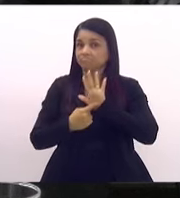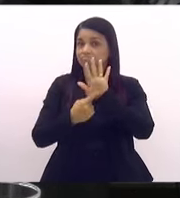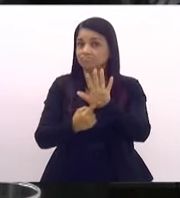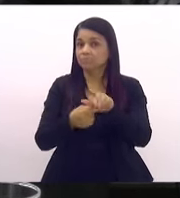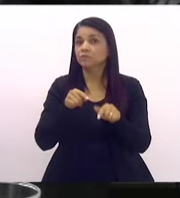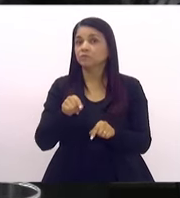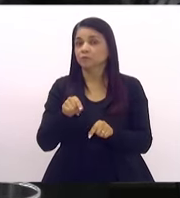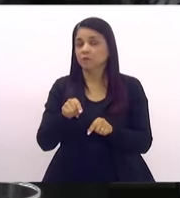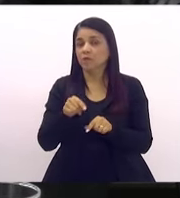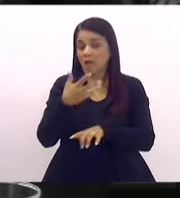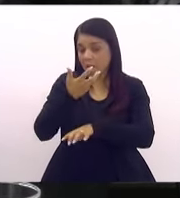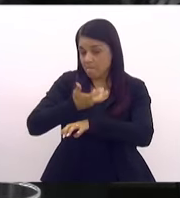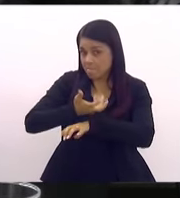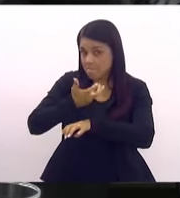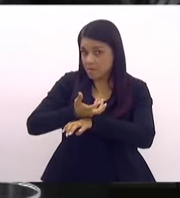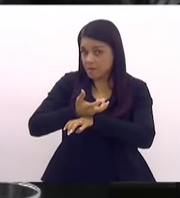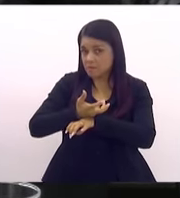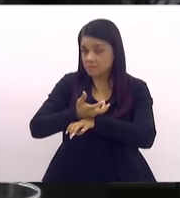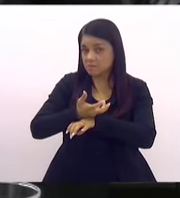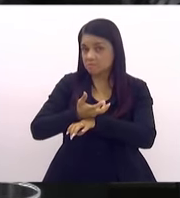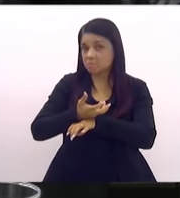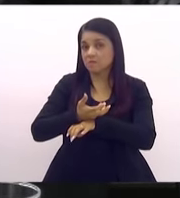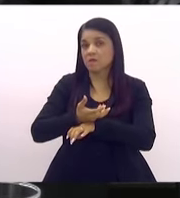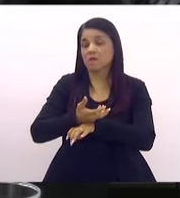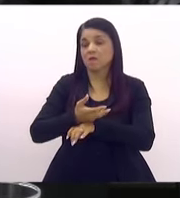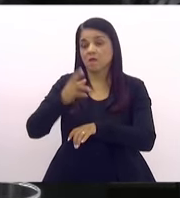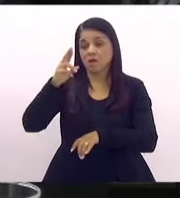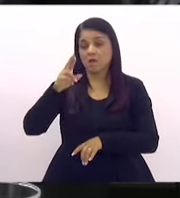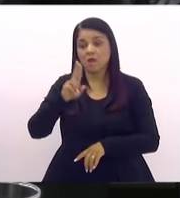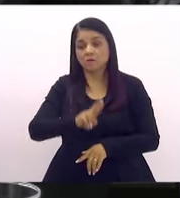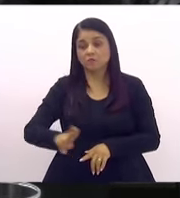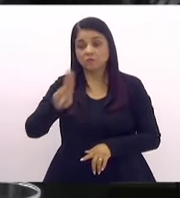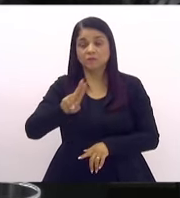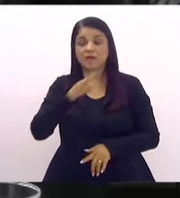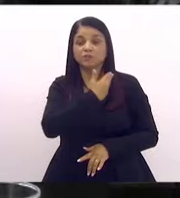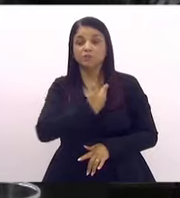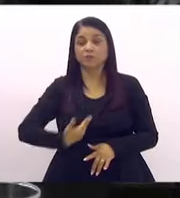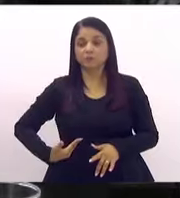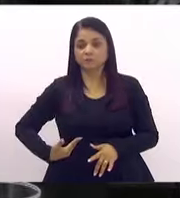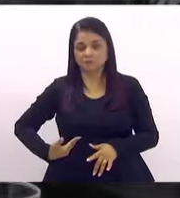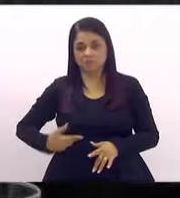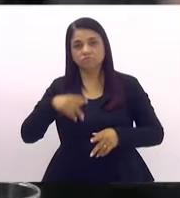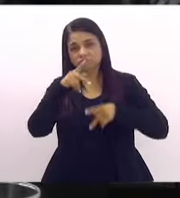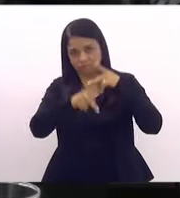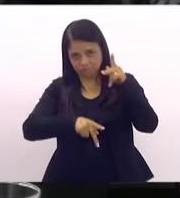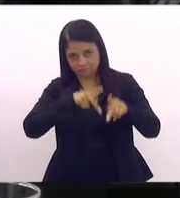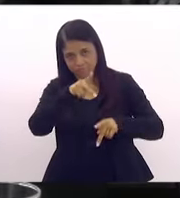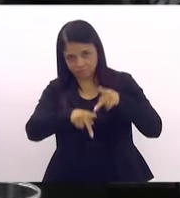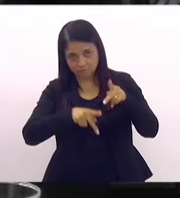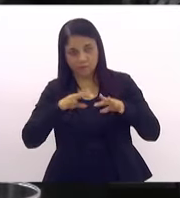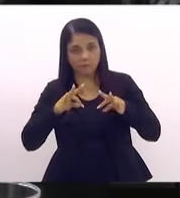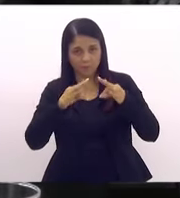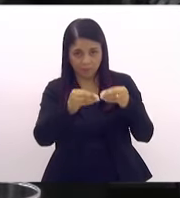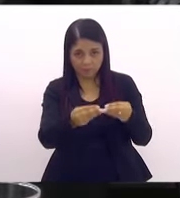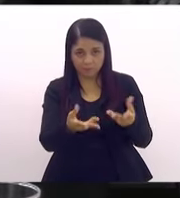E a praça é um bem público. Ora, se tem um pórtico lá,